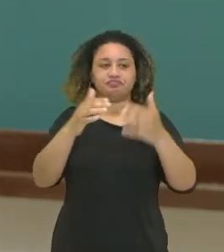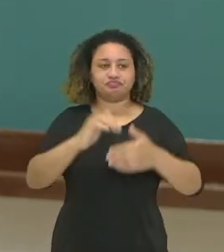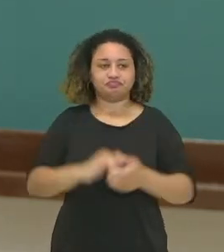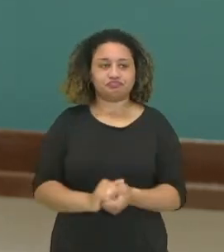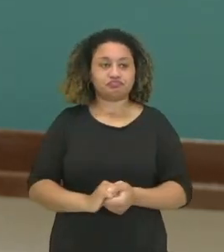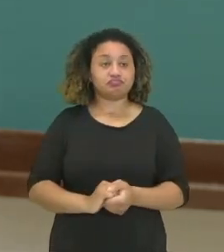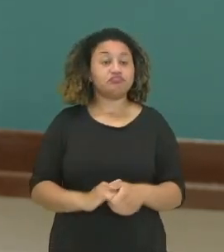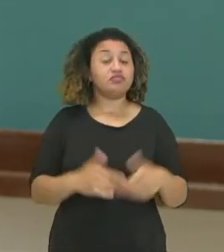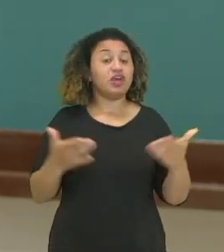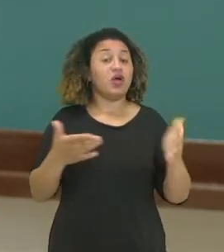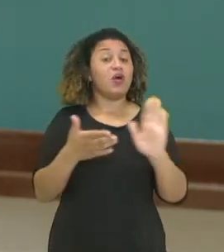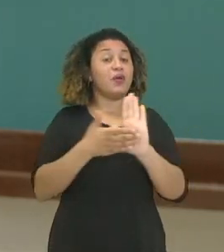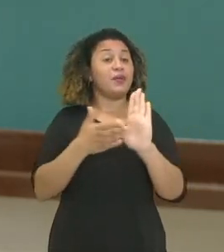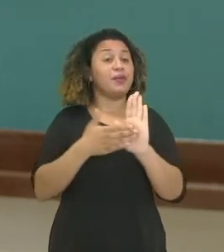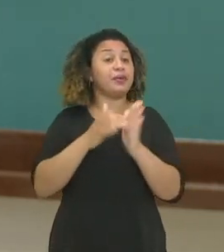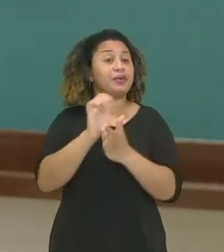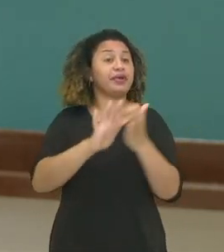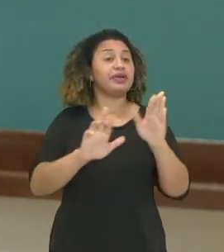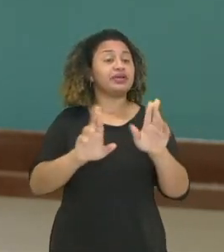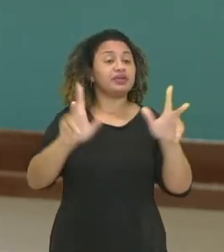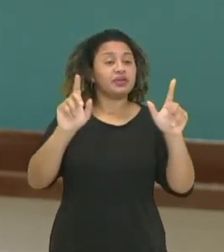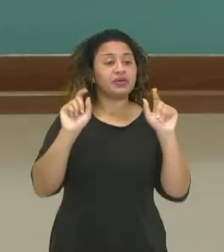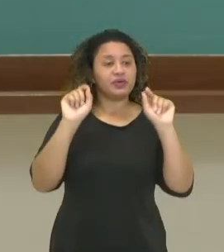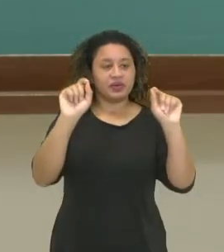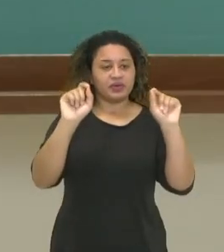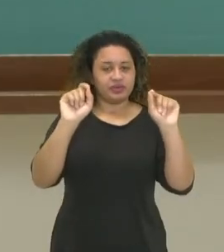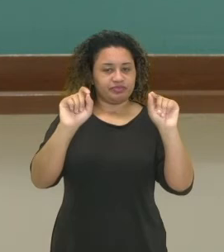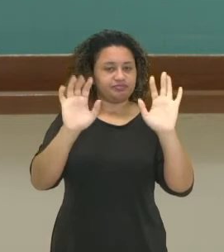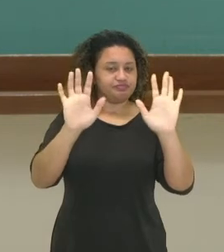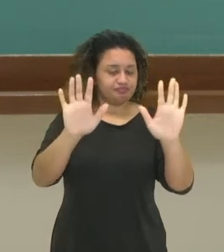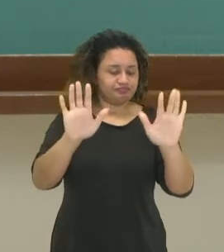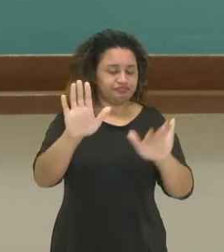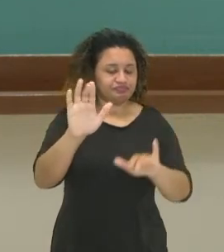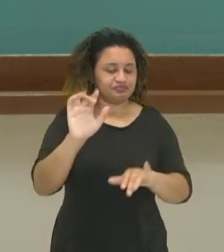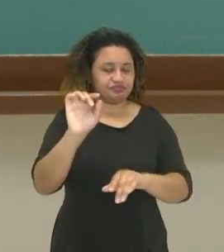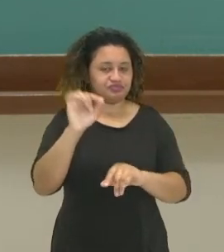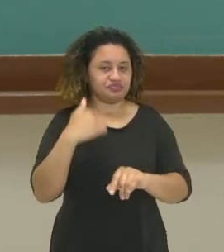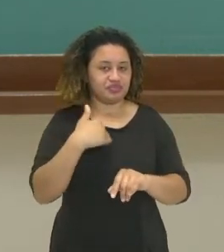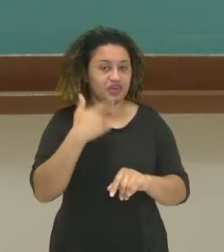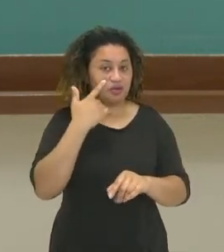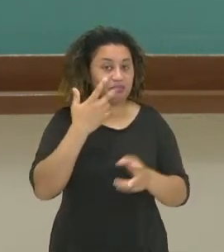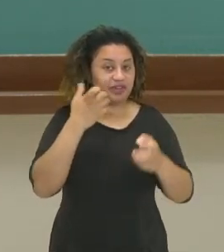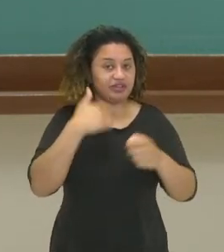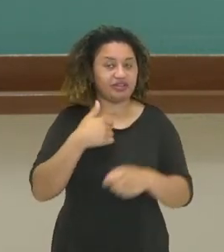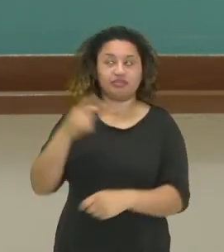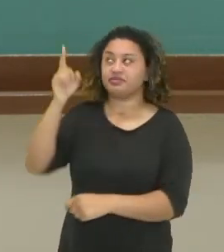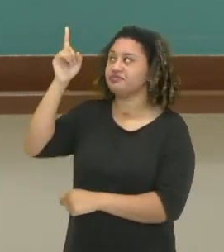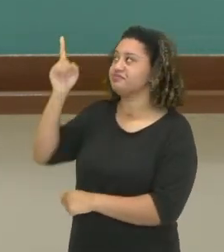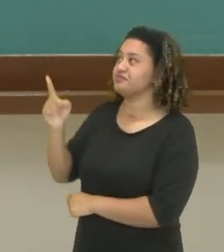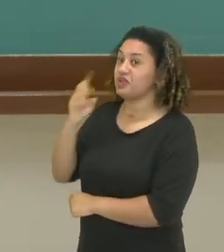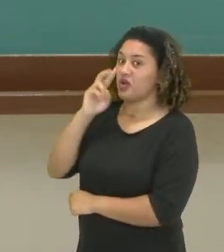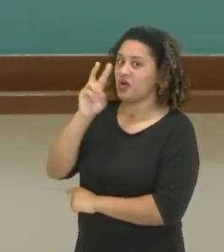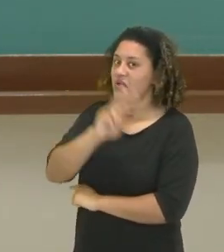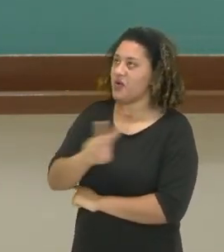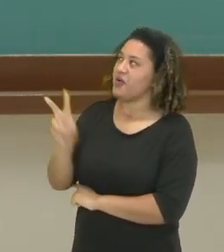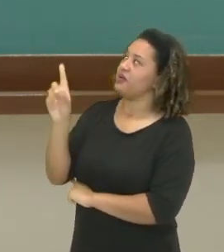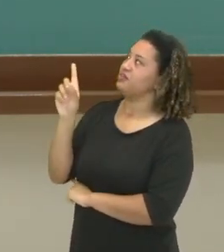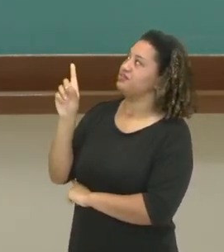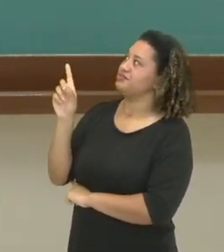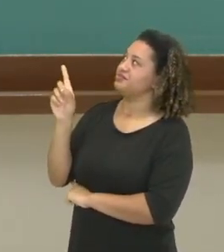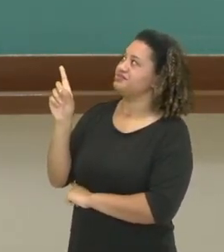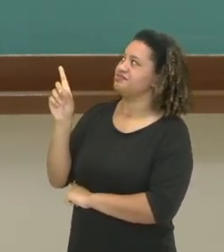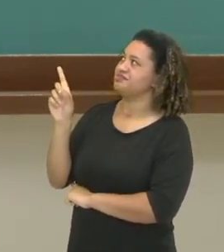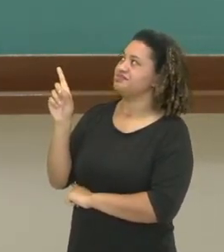Proponho a você aqui uma atividade diferente. Vem cá, olha para a tela. Você já leu